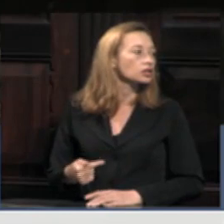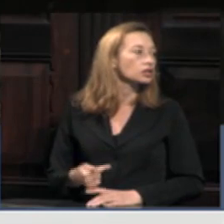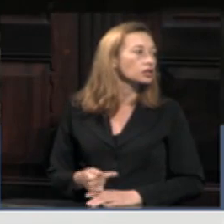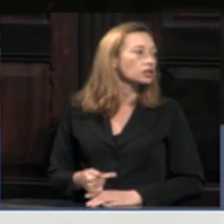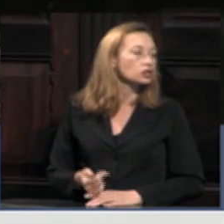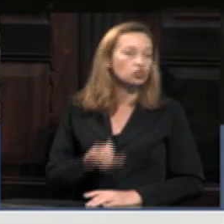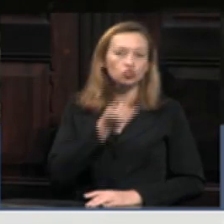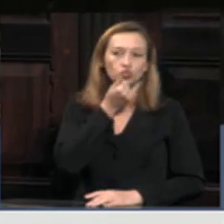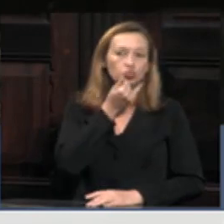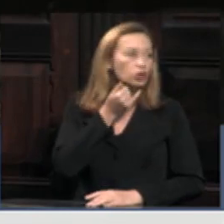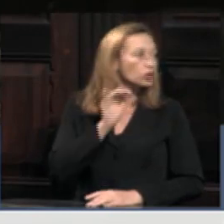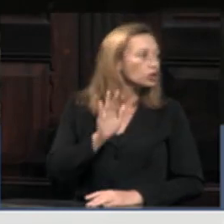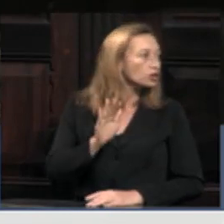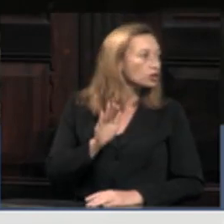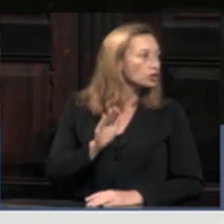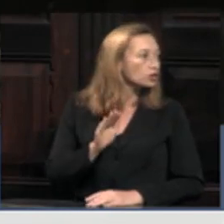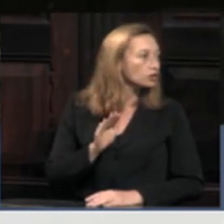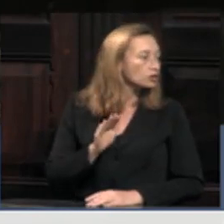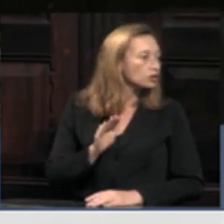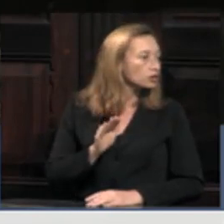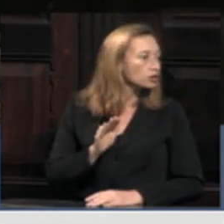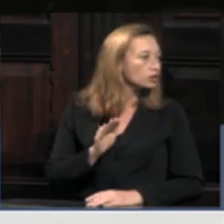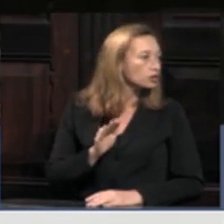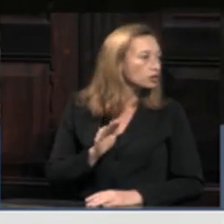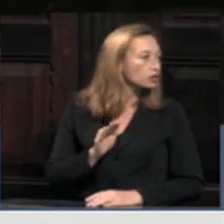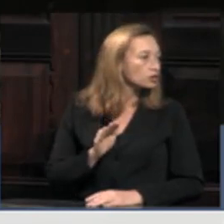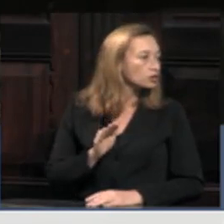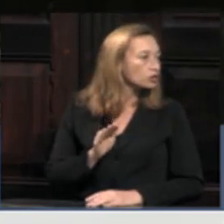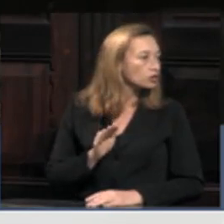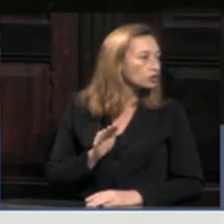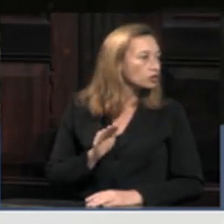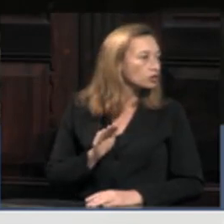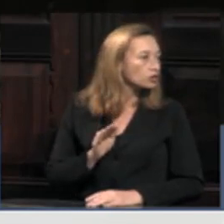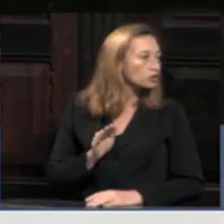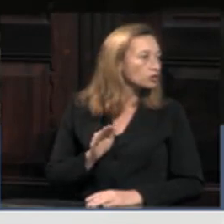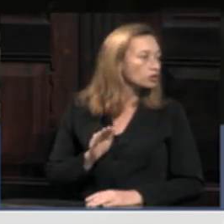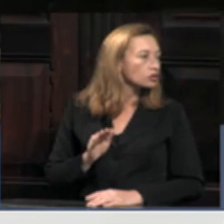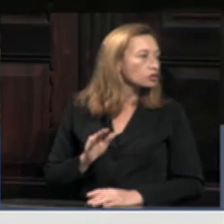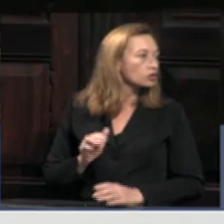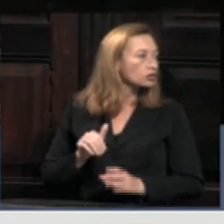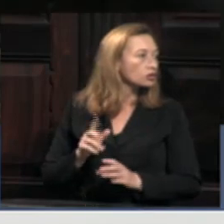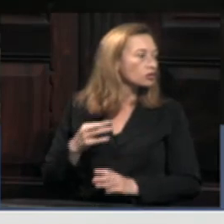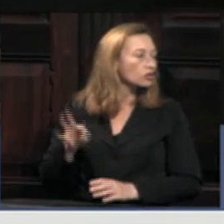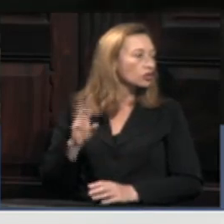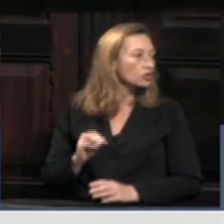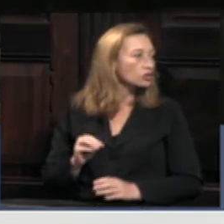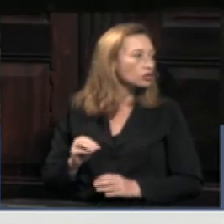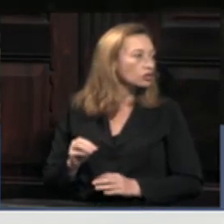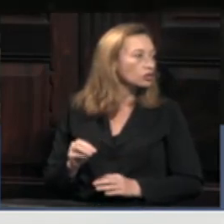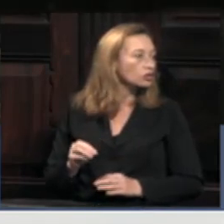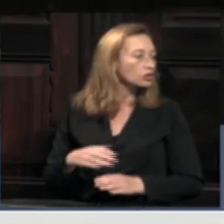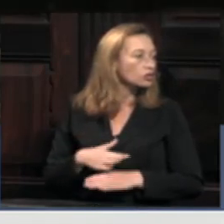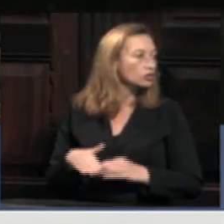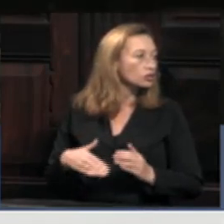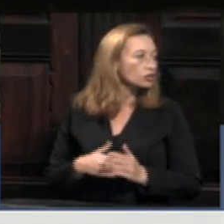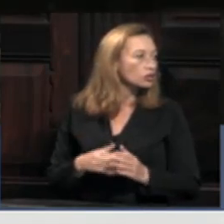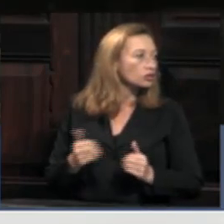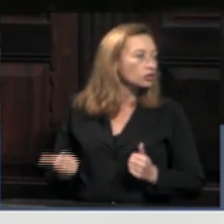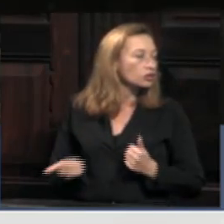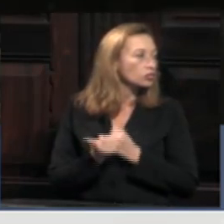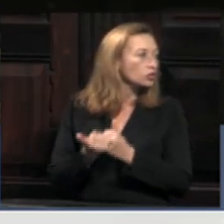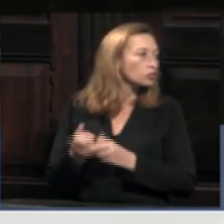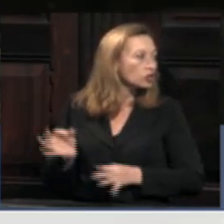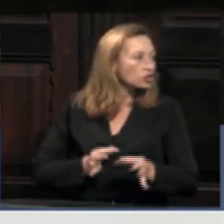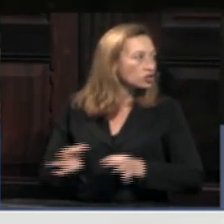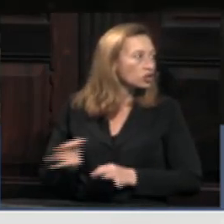Desculpa. Já votou. Já votou. Veto total aposto ao projeto de lei